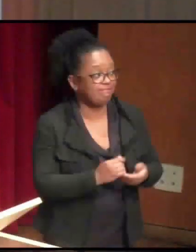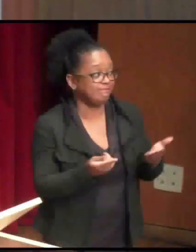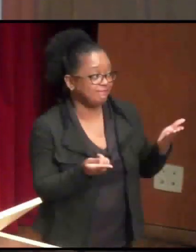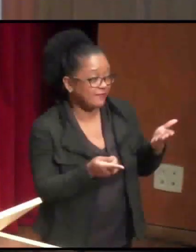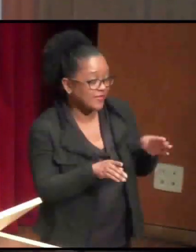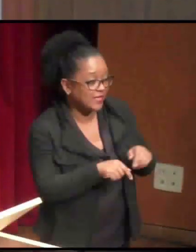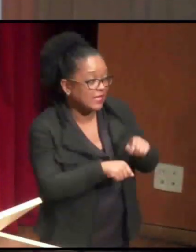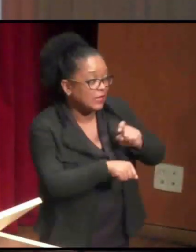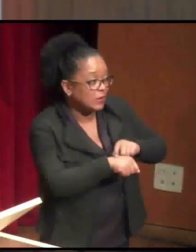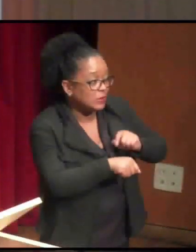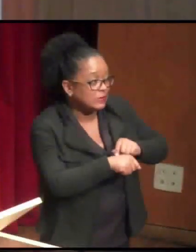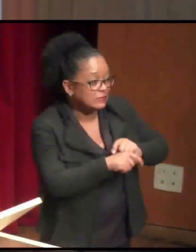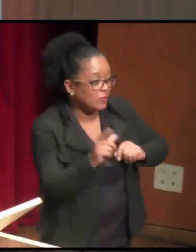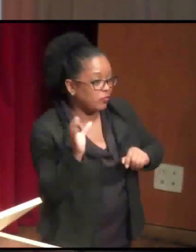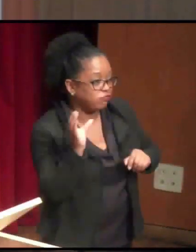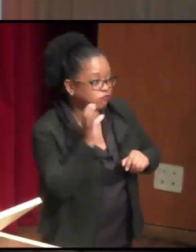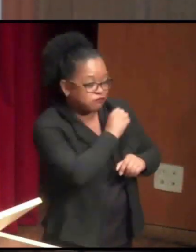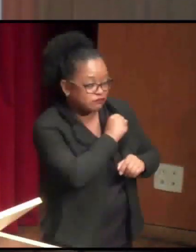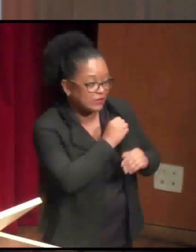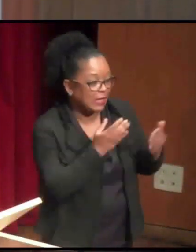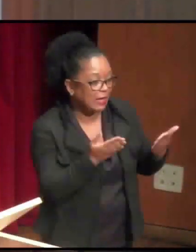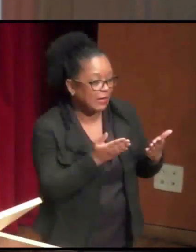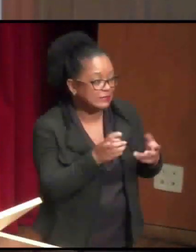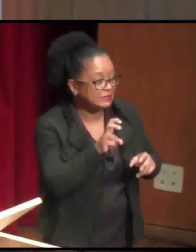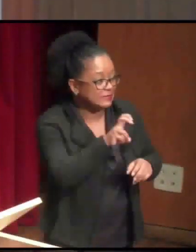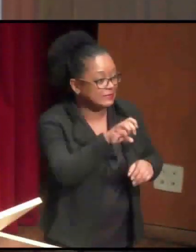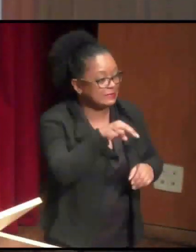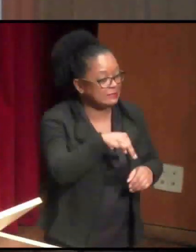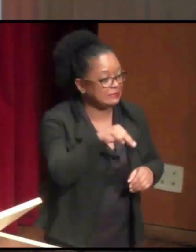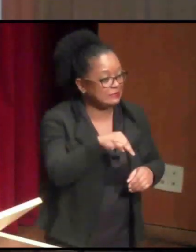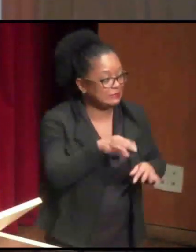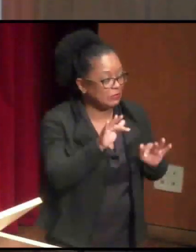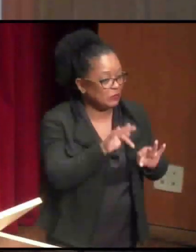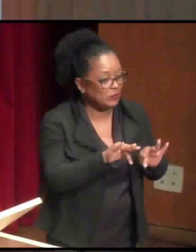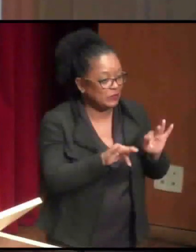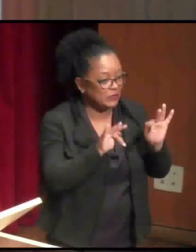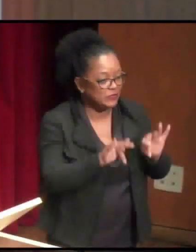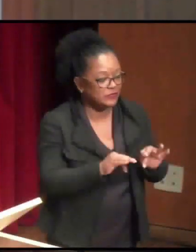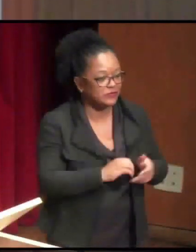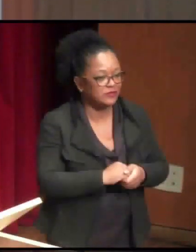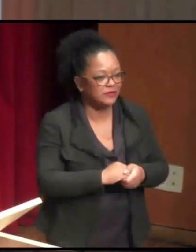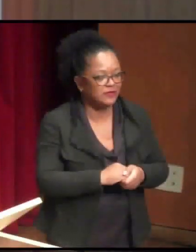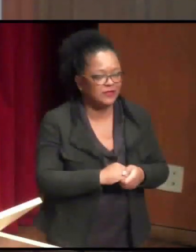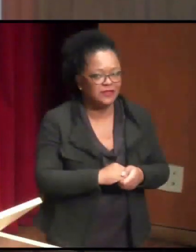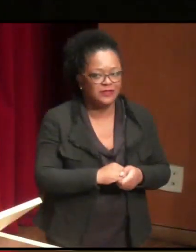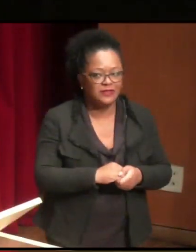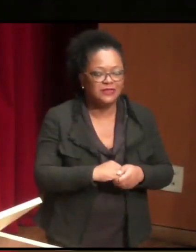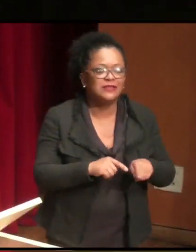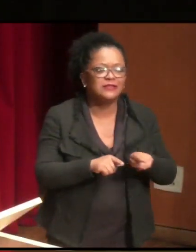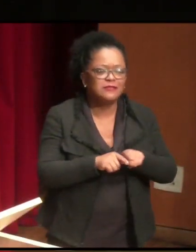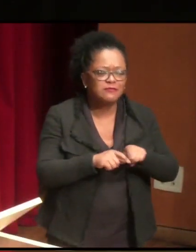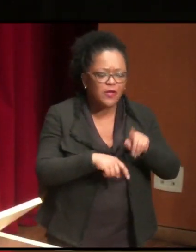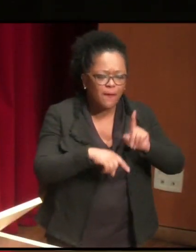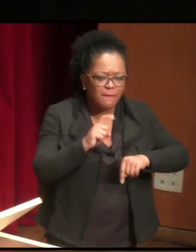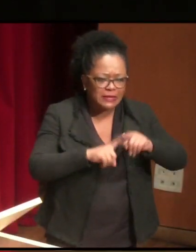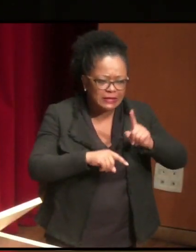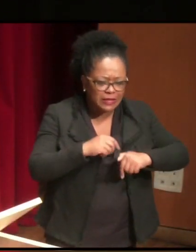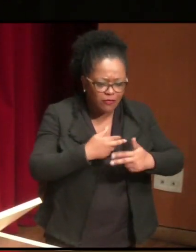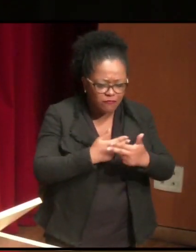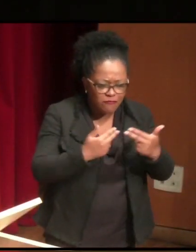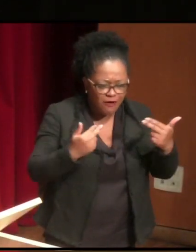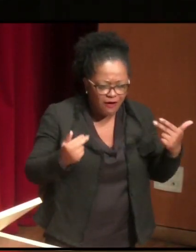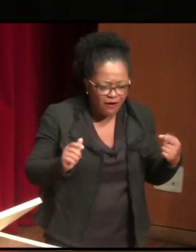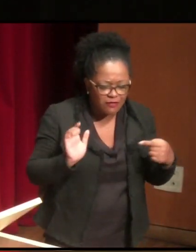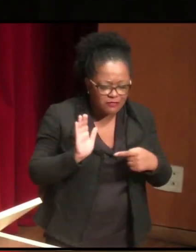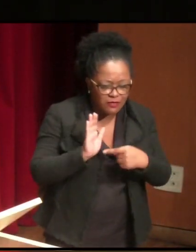né? É, tá, nem parece, o painel já está acabando, falta 5 minutinhos. Eu nem falei ainda. Até... Pois é, peraí. Tem uma série de materiais aqui. Vamos mostrar. Que